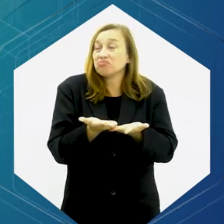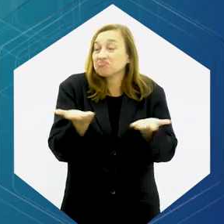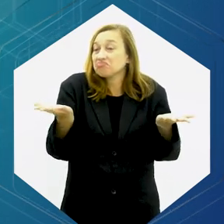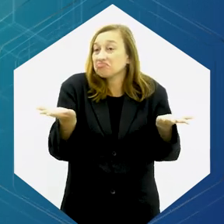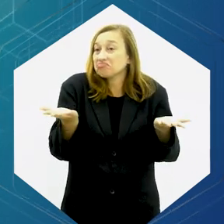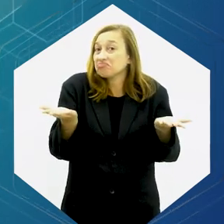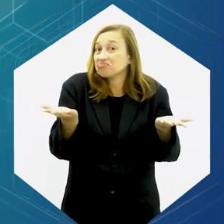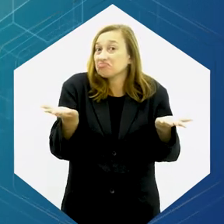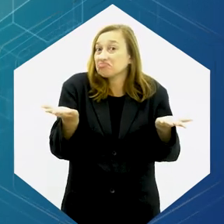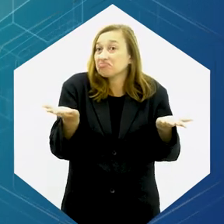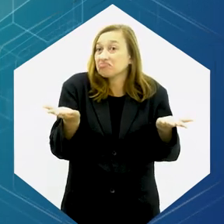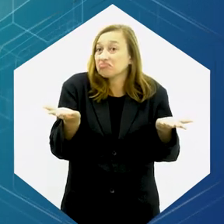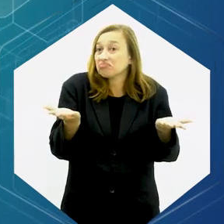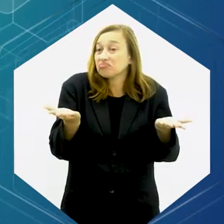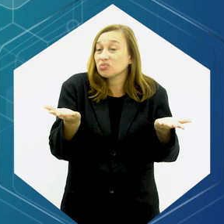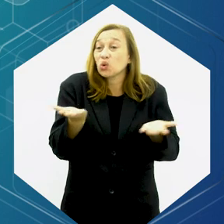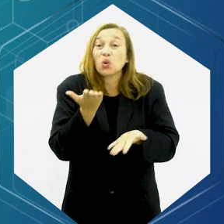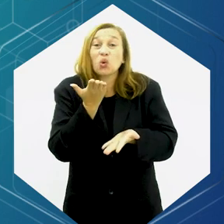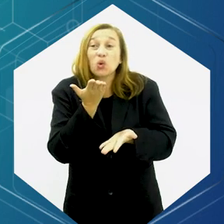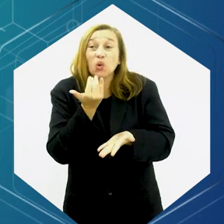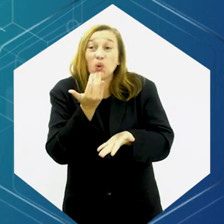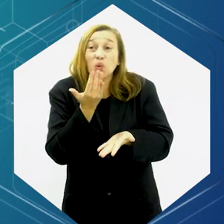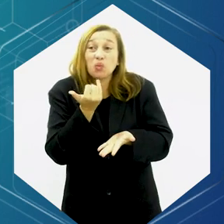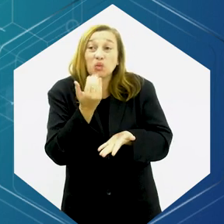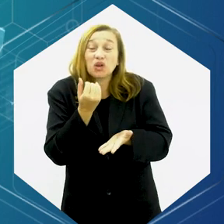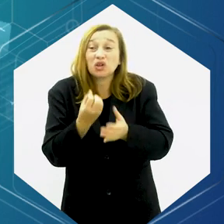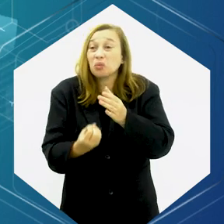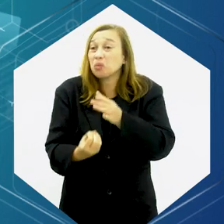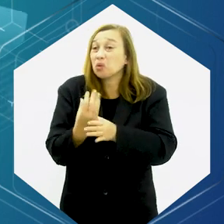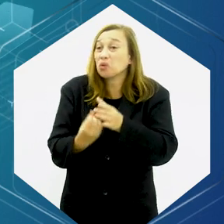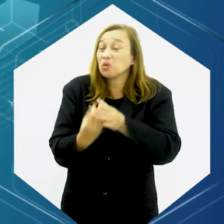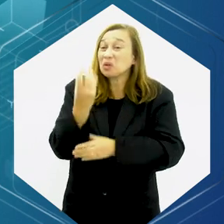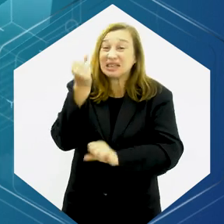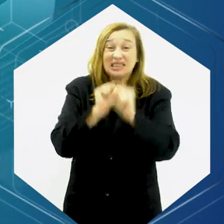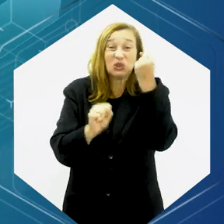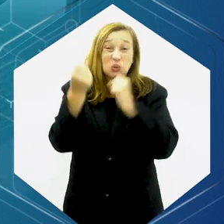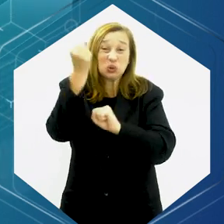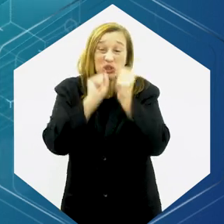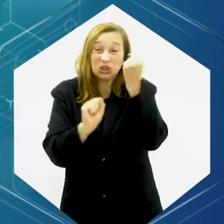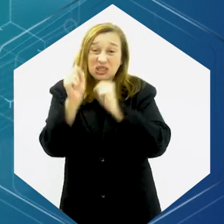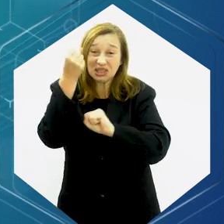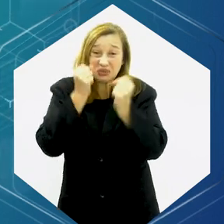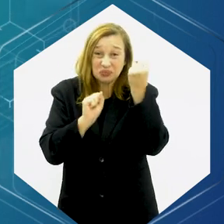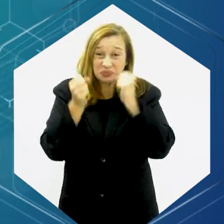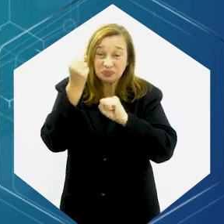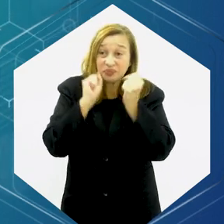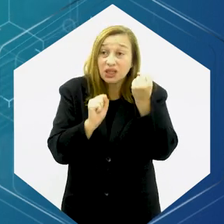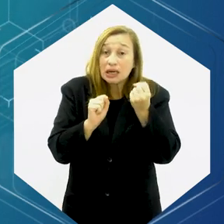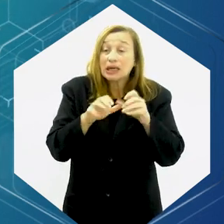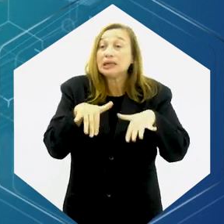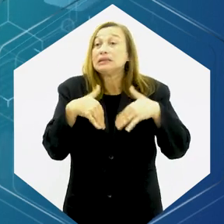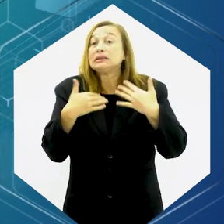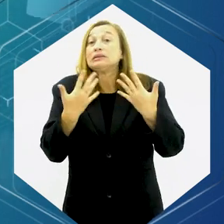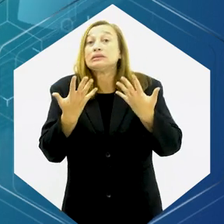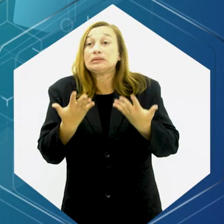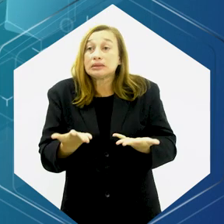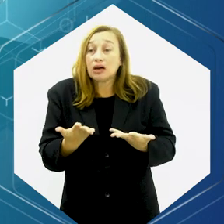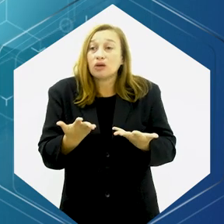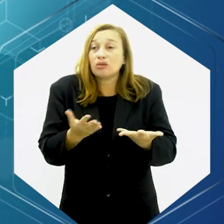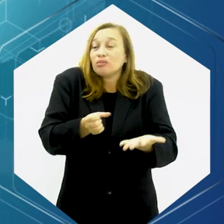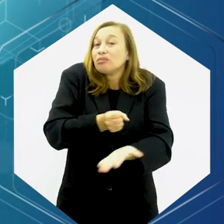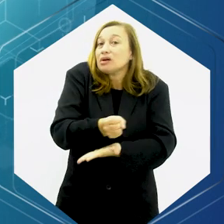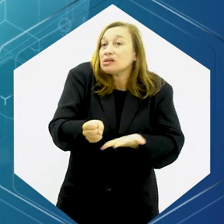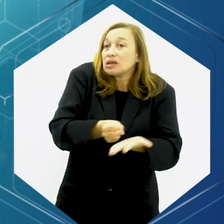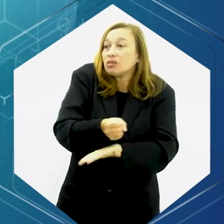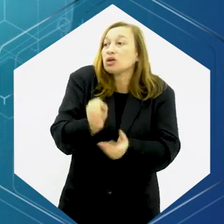provém eh de alimentos produzidos pela indústria alimentar né então